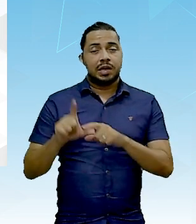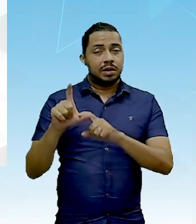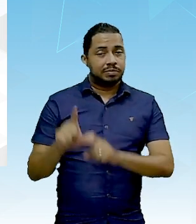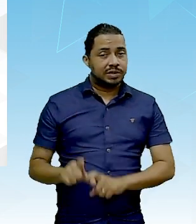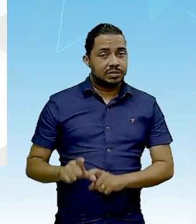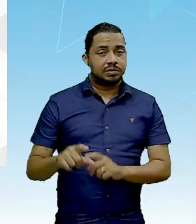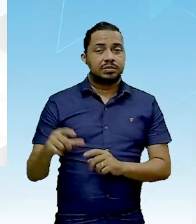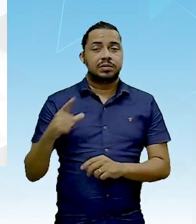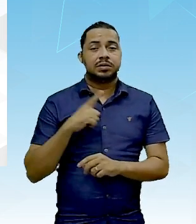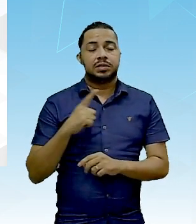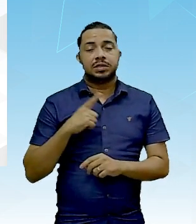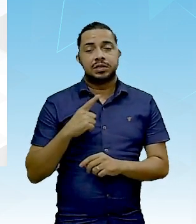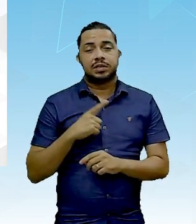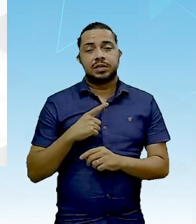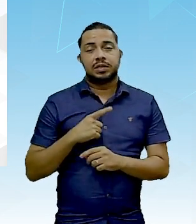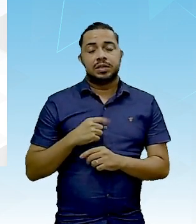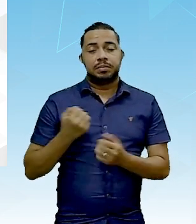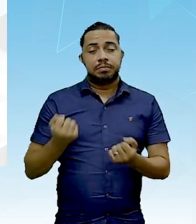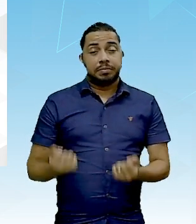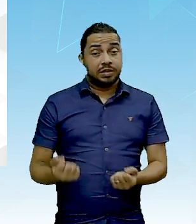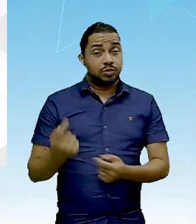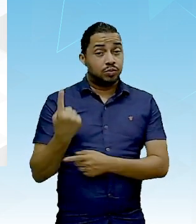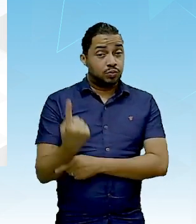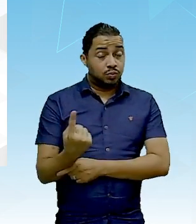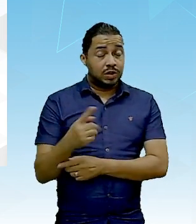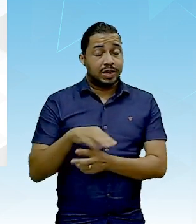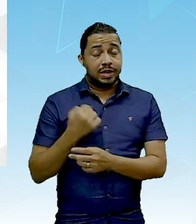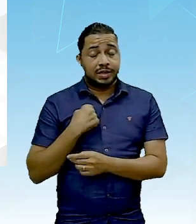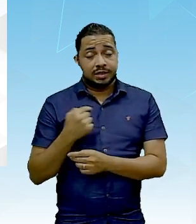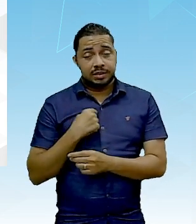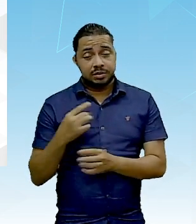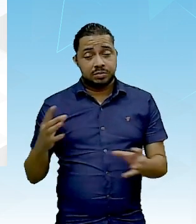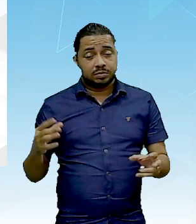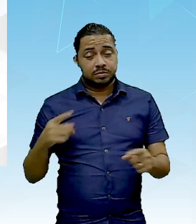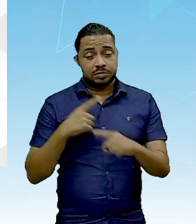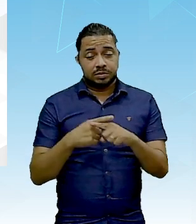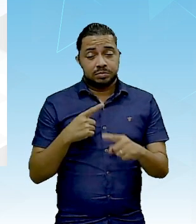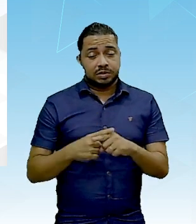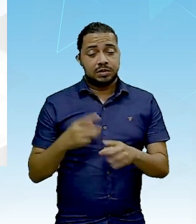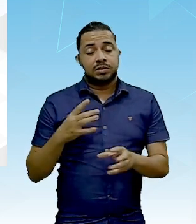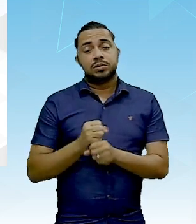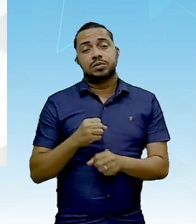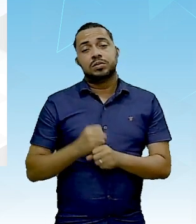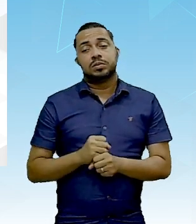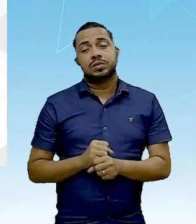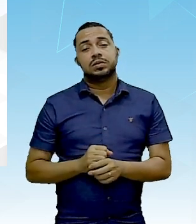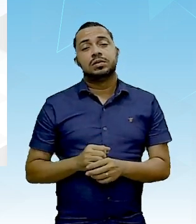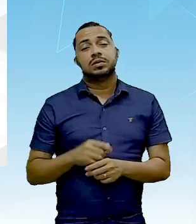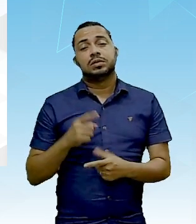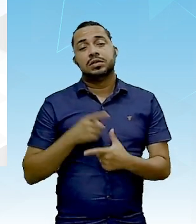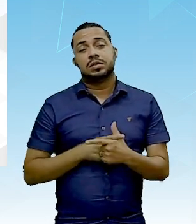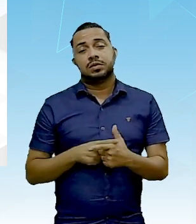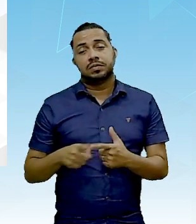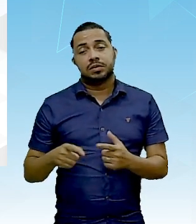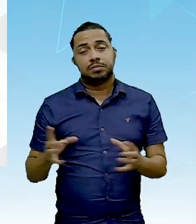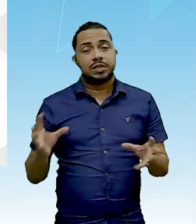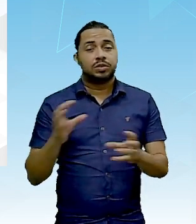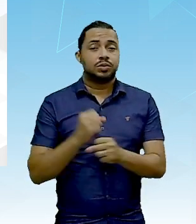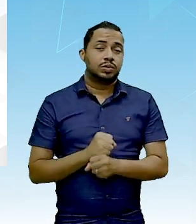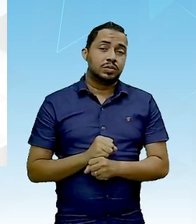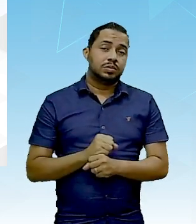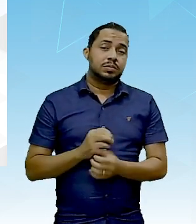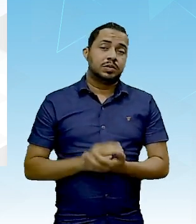peso 1. E aí eu vou somar multiplicar as notas pelos pesos e dividir pela soma